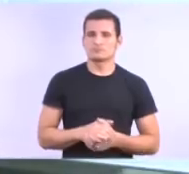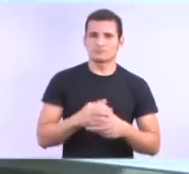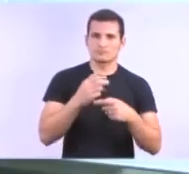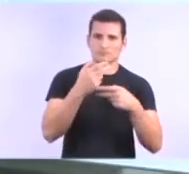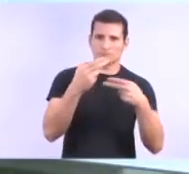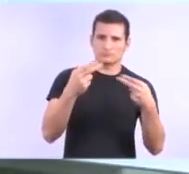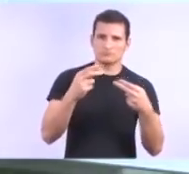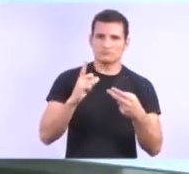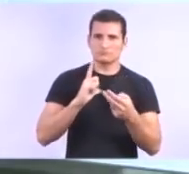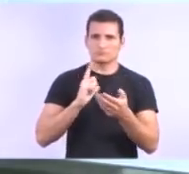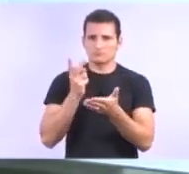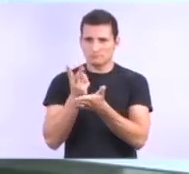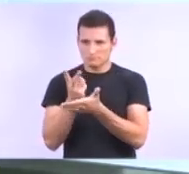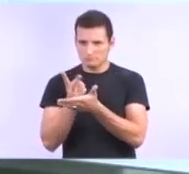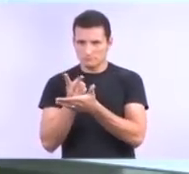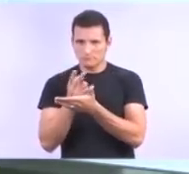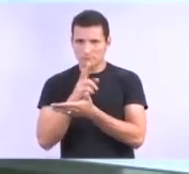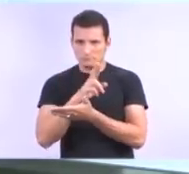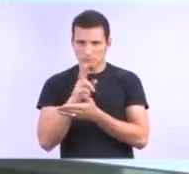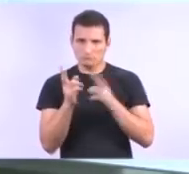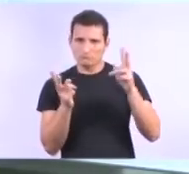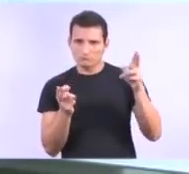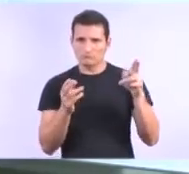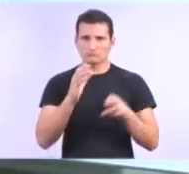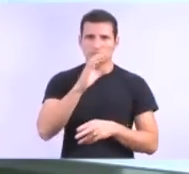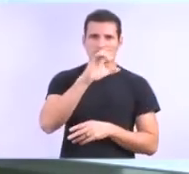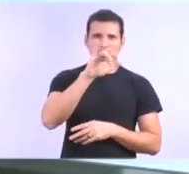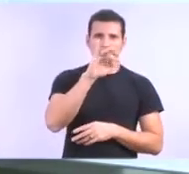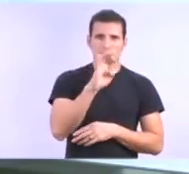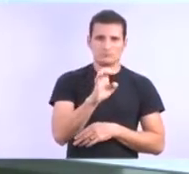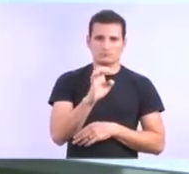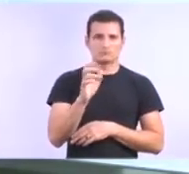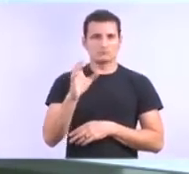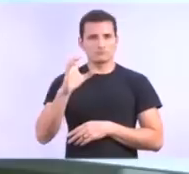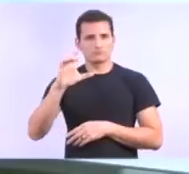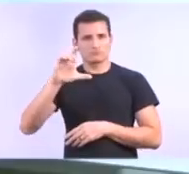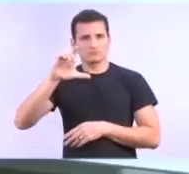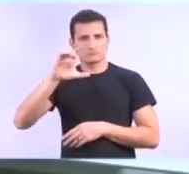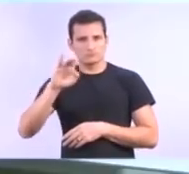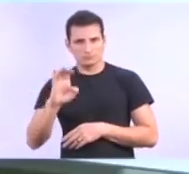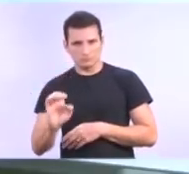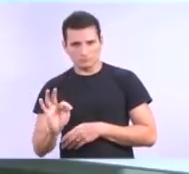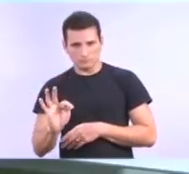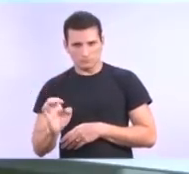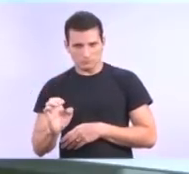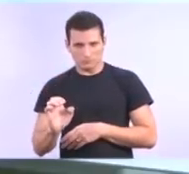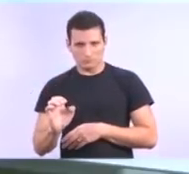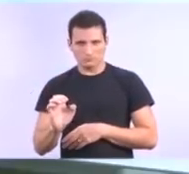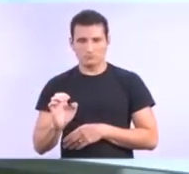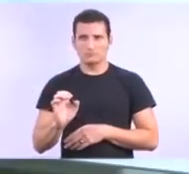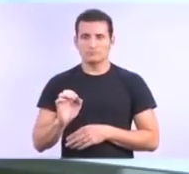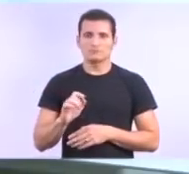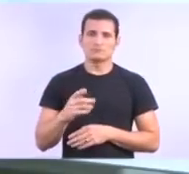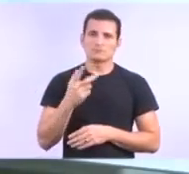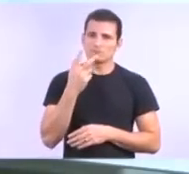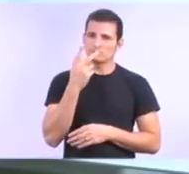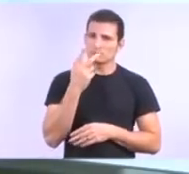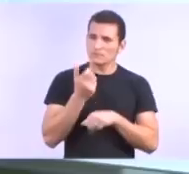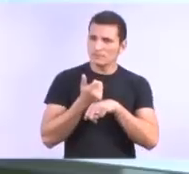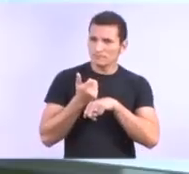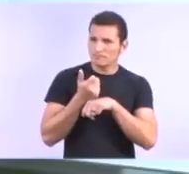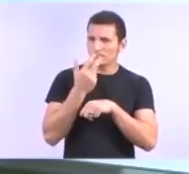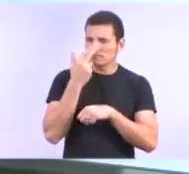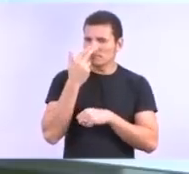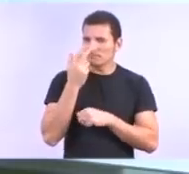tem o mesmo nome da classe, cliente, cliente? A priori para a gente é o mesmo nome, mas para o